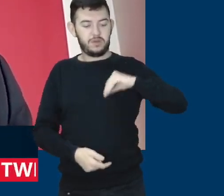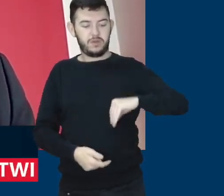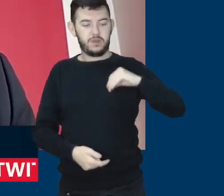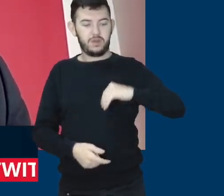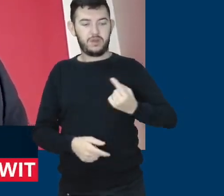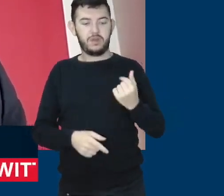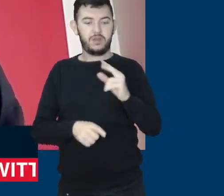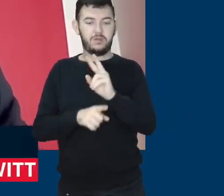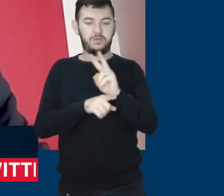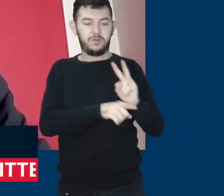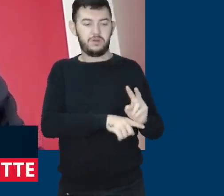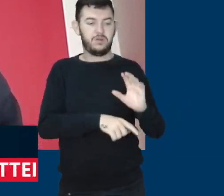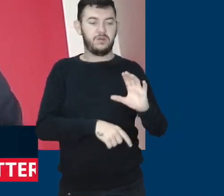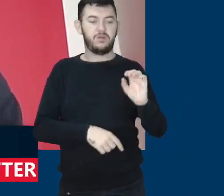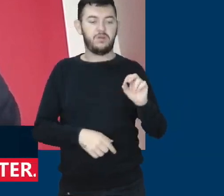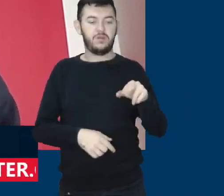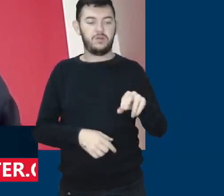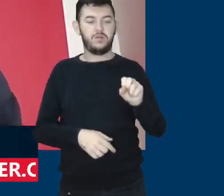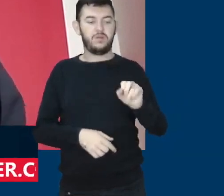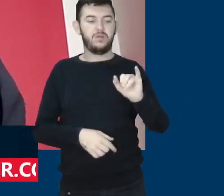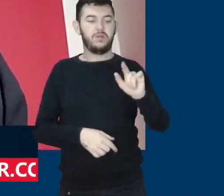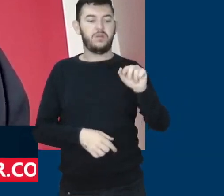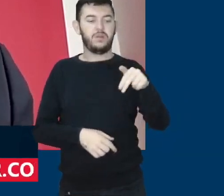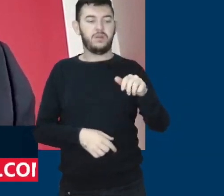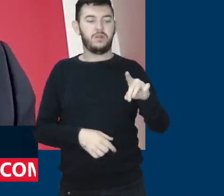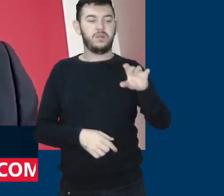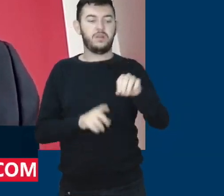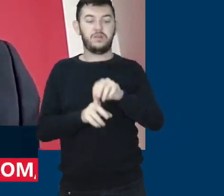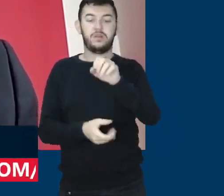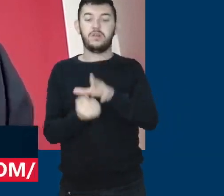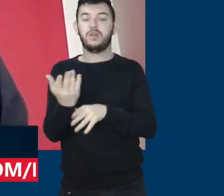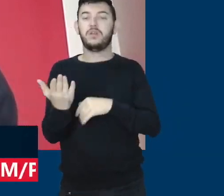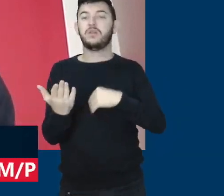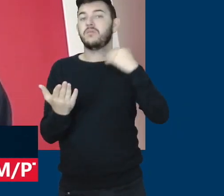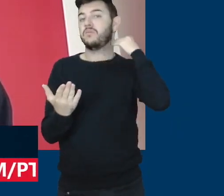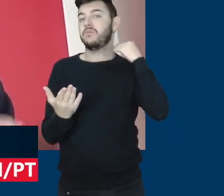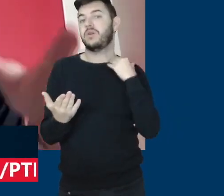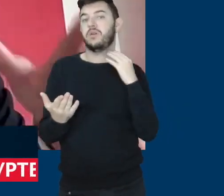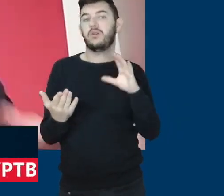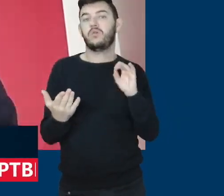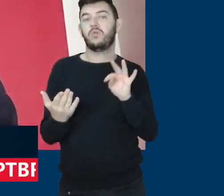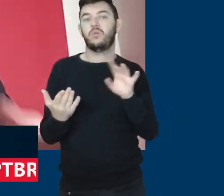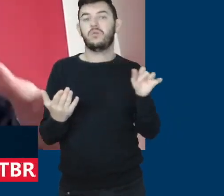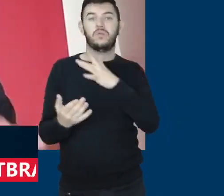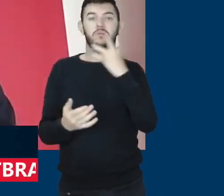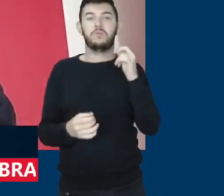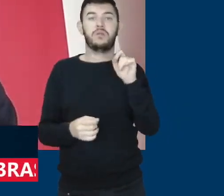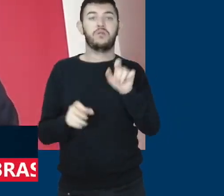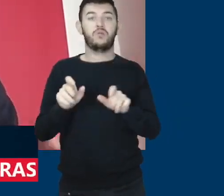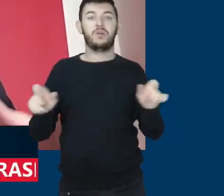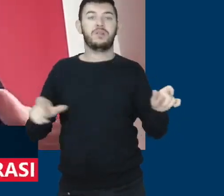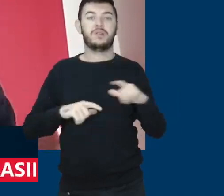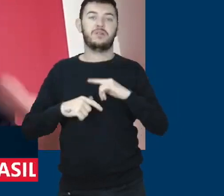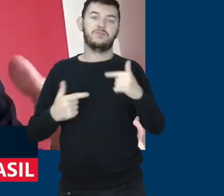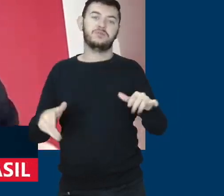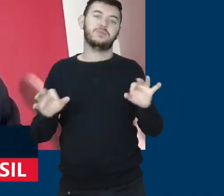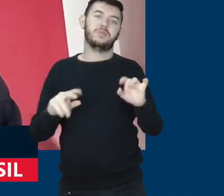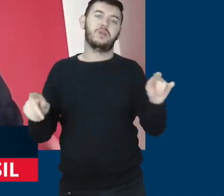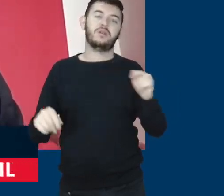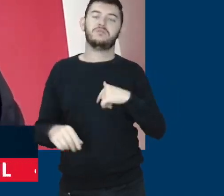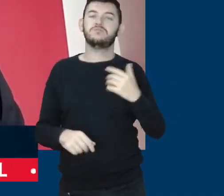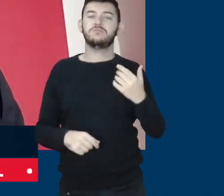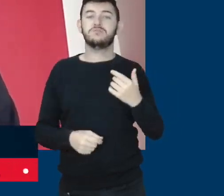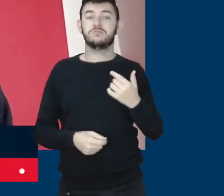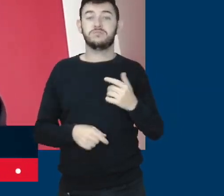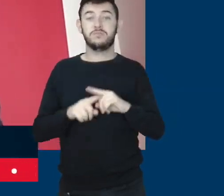abrindo contas para milhões de pessoas que nunca tiveram contas em banco. Então, isso foi, digamos, o trabalho